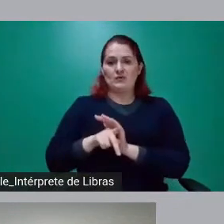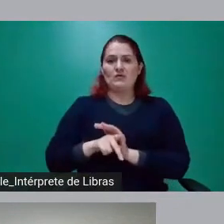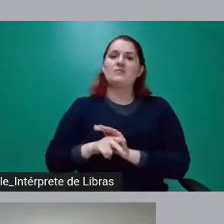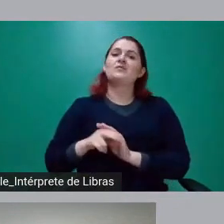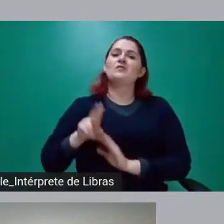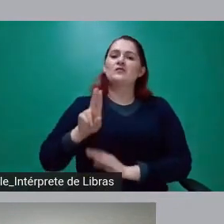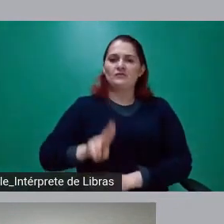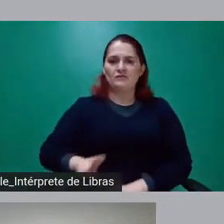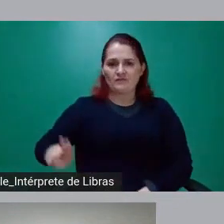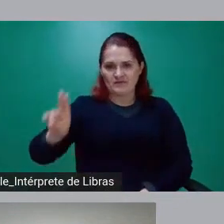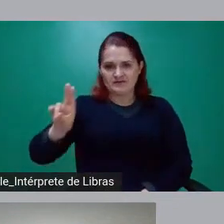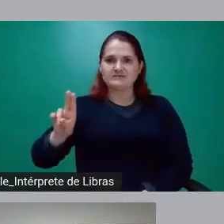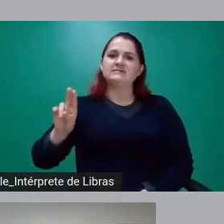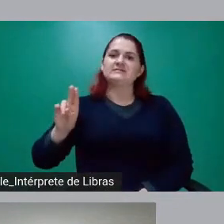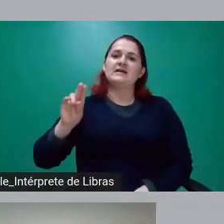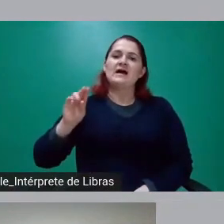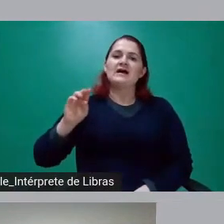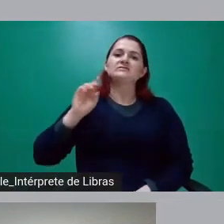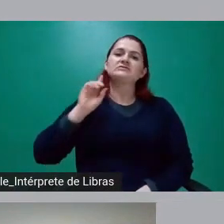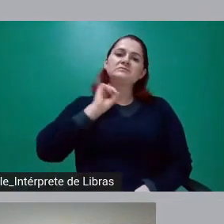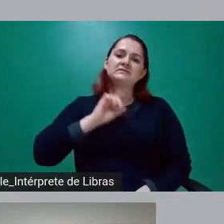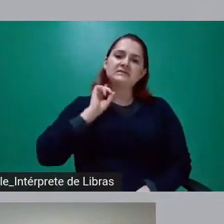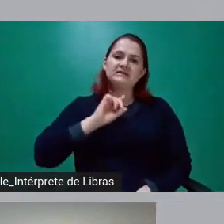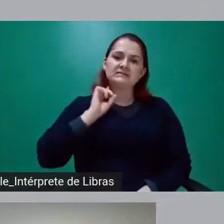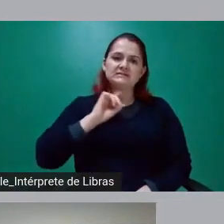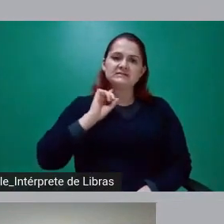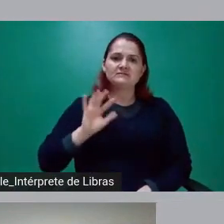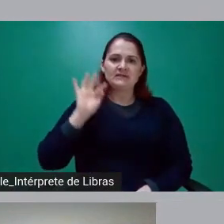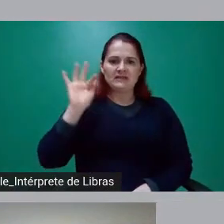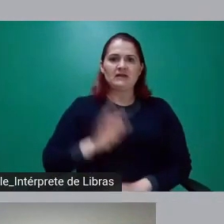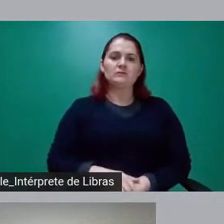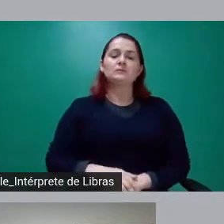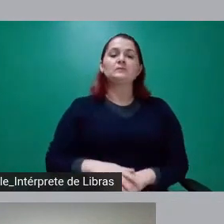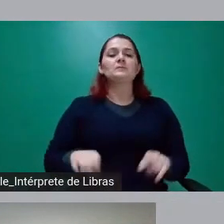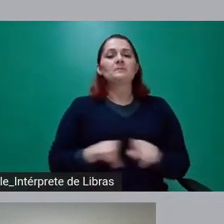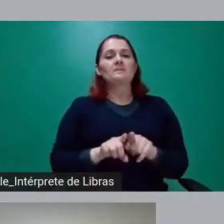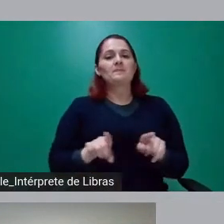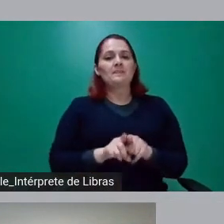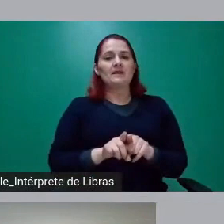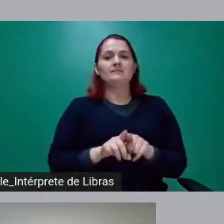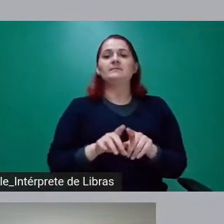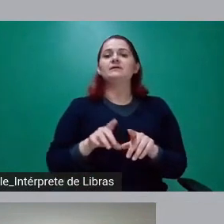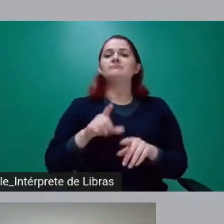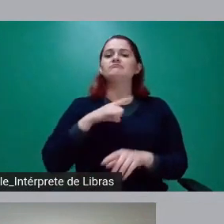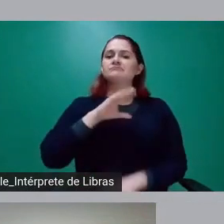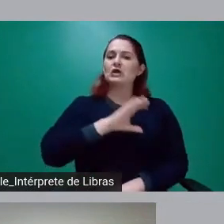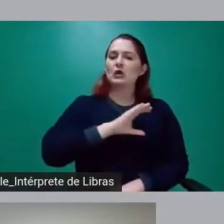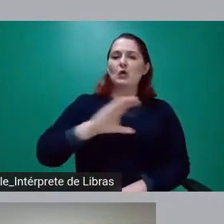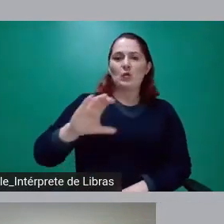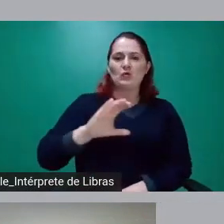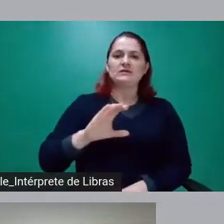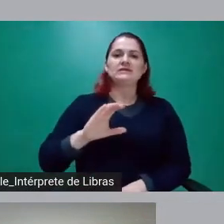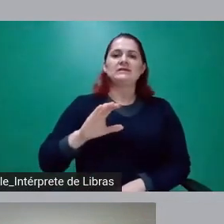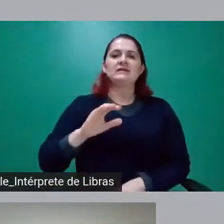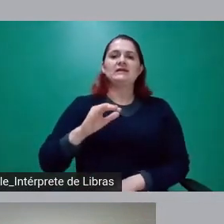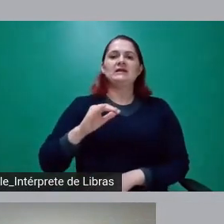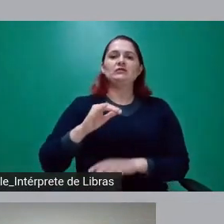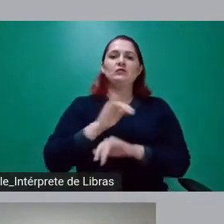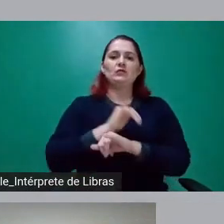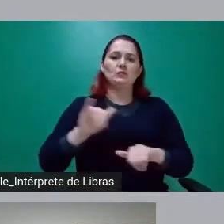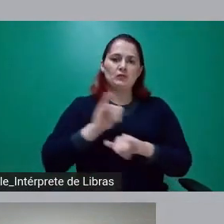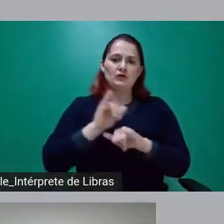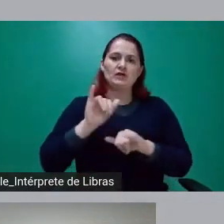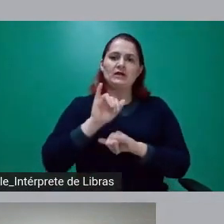na Faculdade de Direito da UFMG, coordena o Programa Universitário de Apoio às Relações de